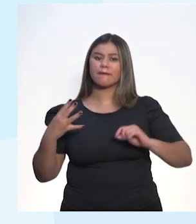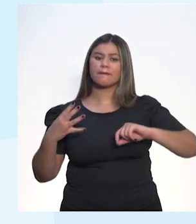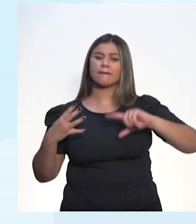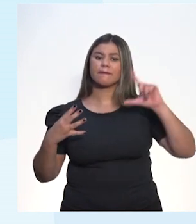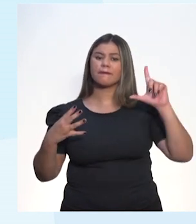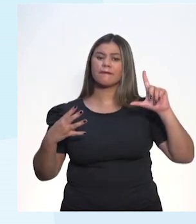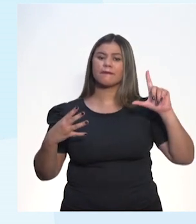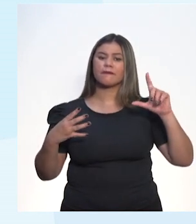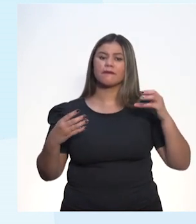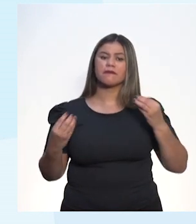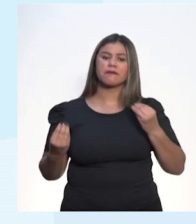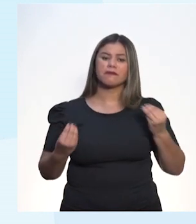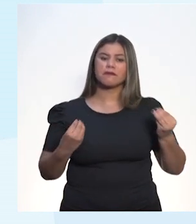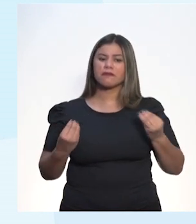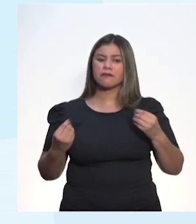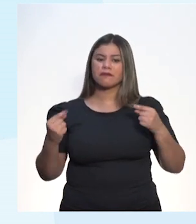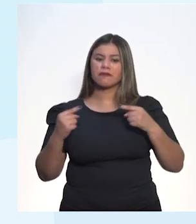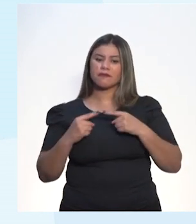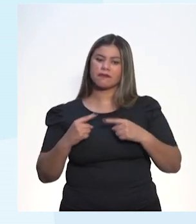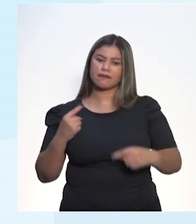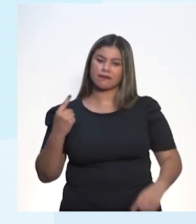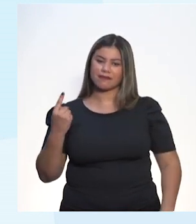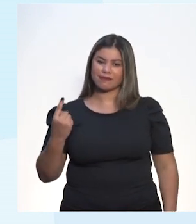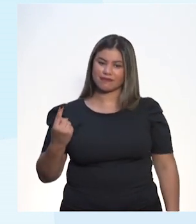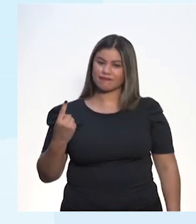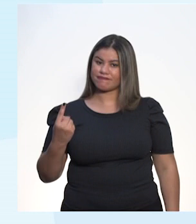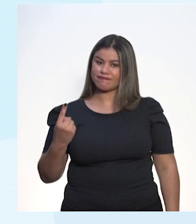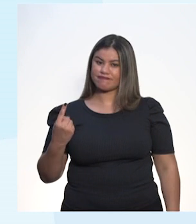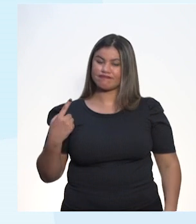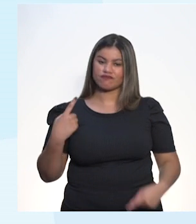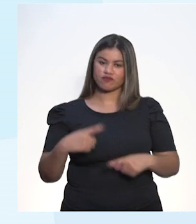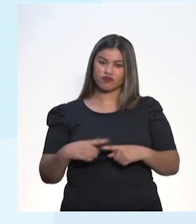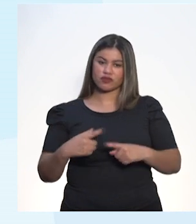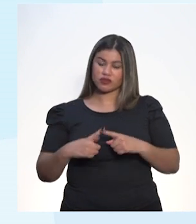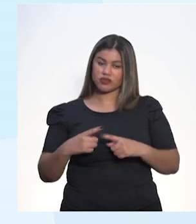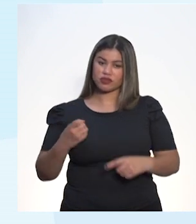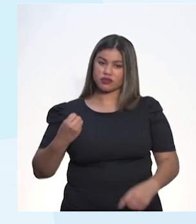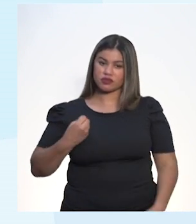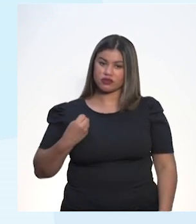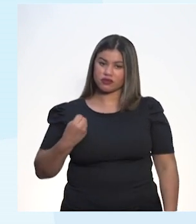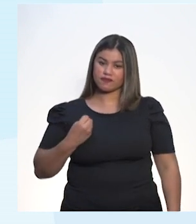Opa! Quais são os elementos ímpares maiores do